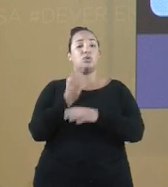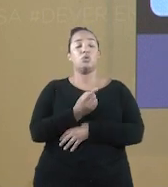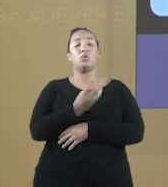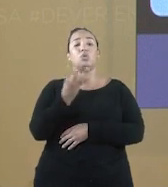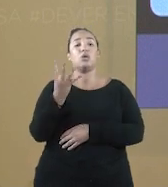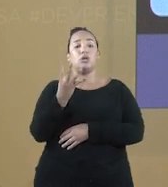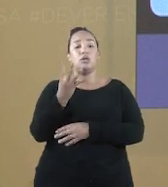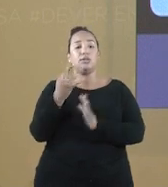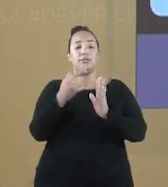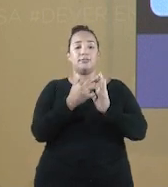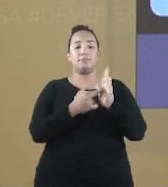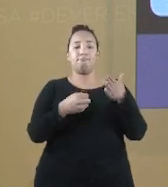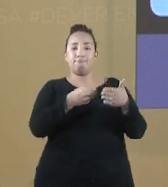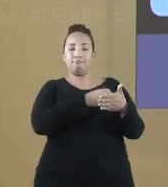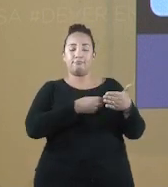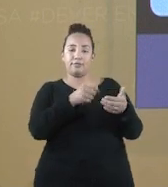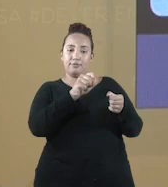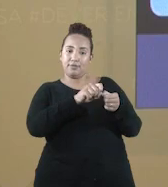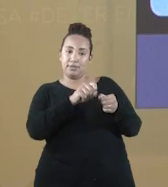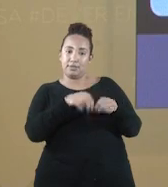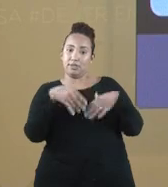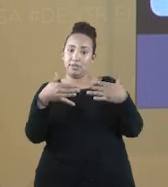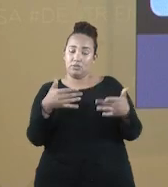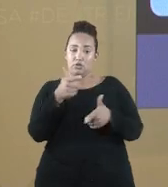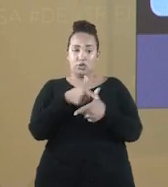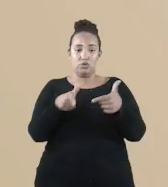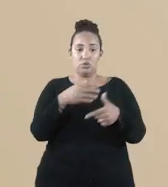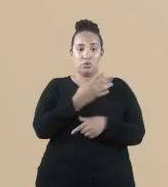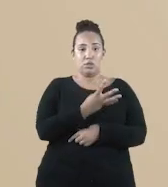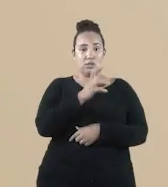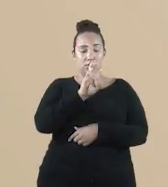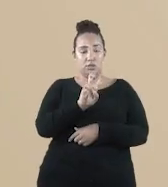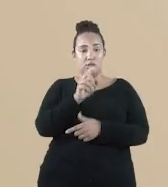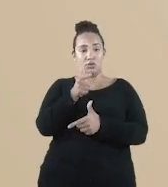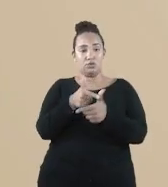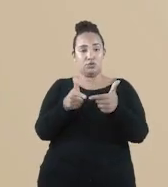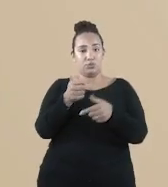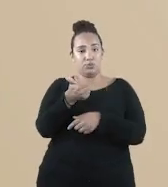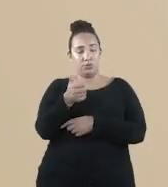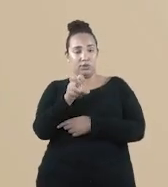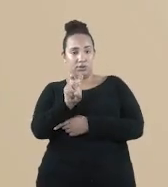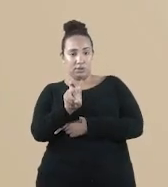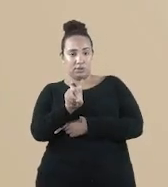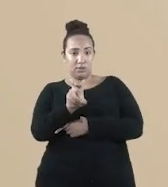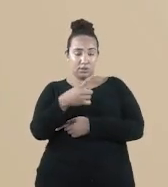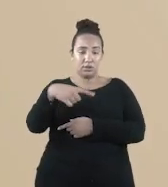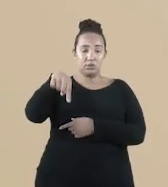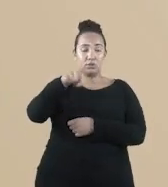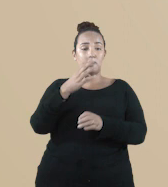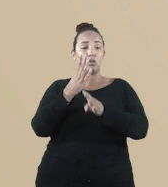receitas ela terá que fazer. E para isso, vamos dividir 45 por 15